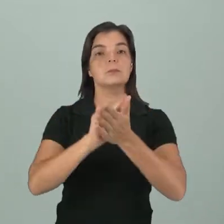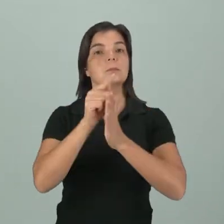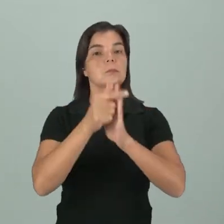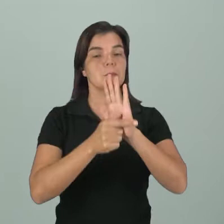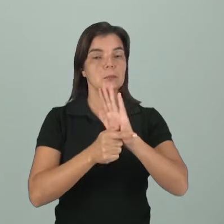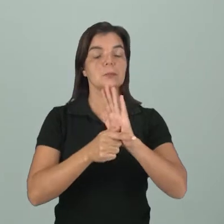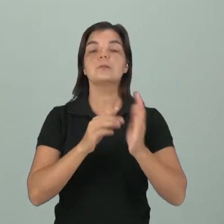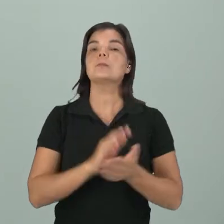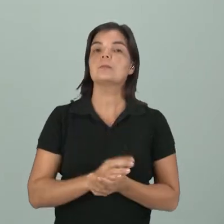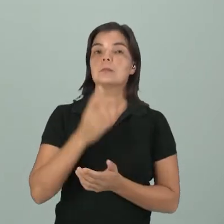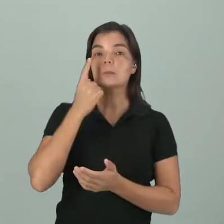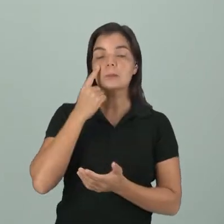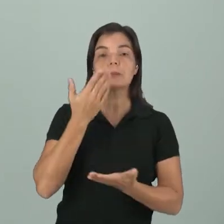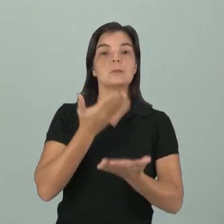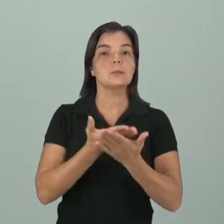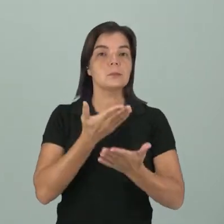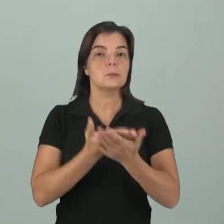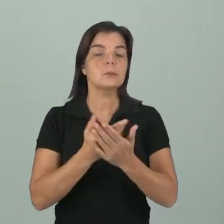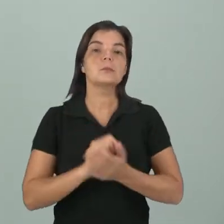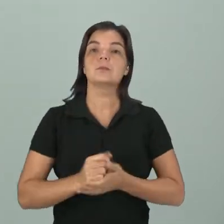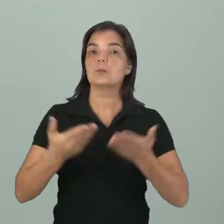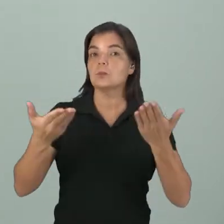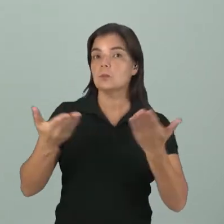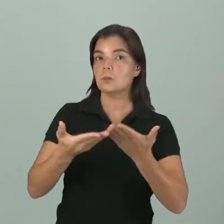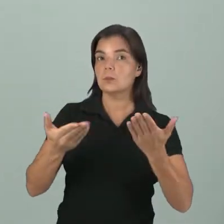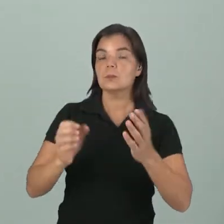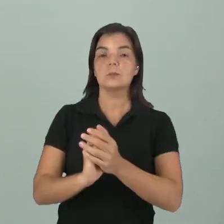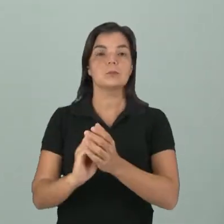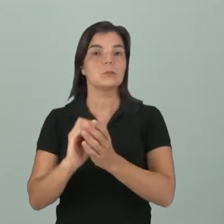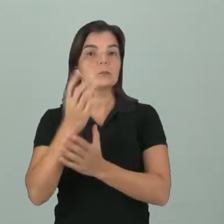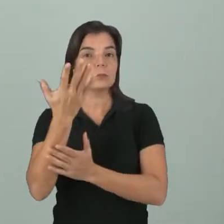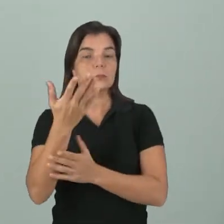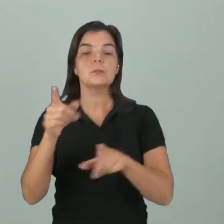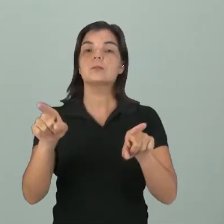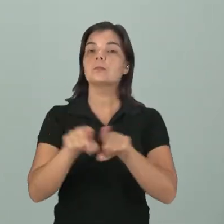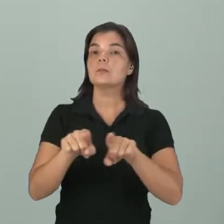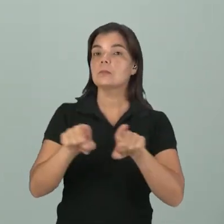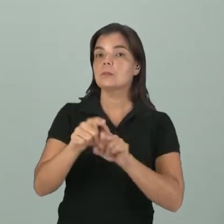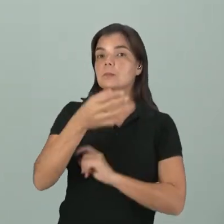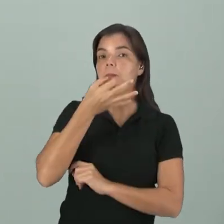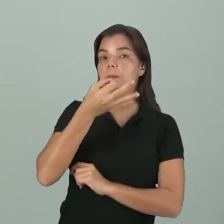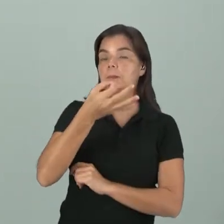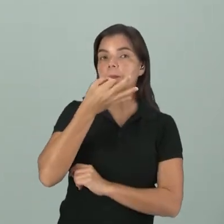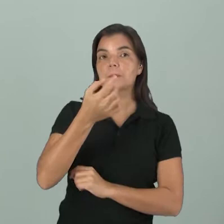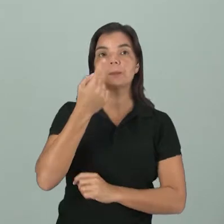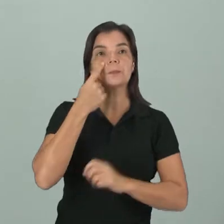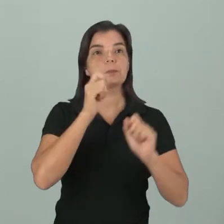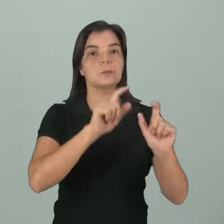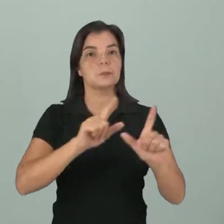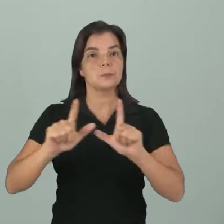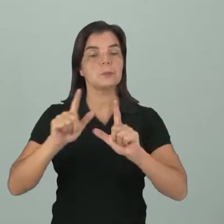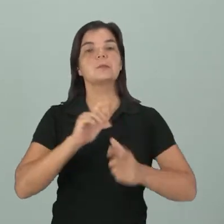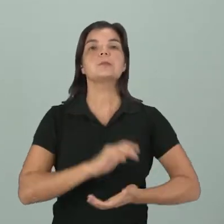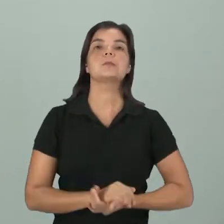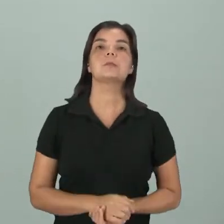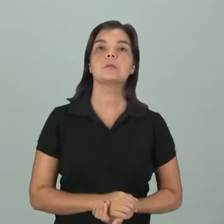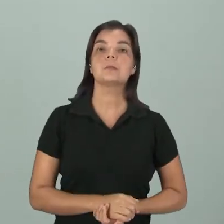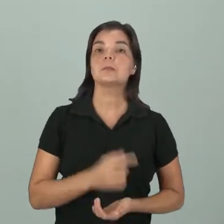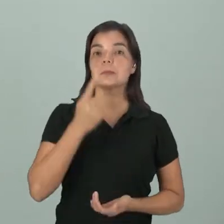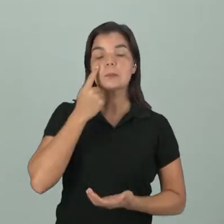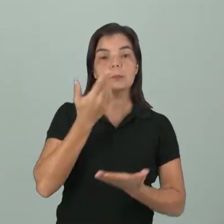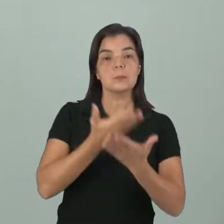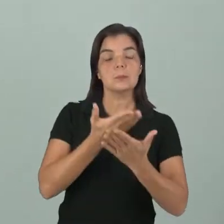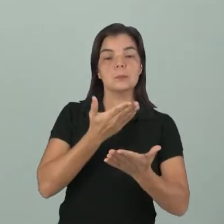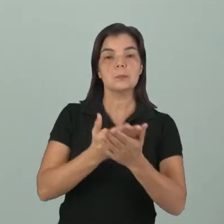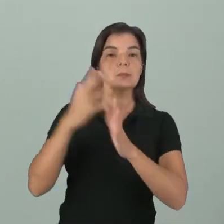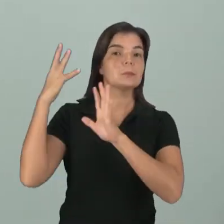que nós retomamos. Hoje nós vamos falar sobre fato e opinião. Vamos lá? Para a gente iniciar